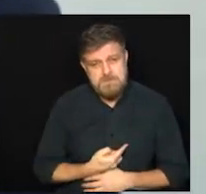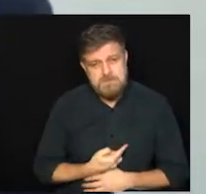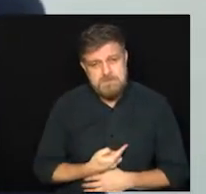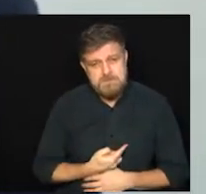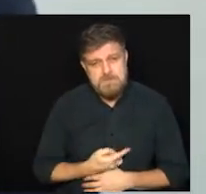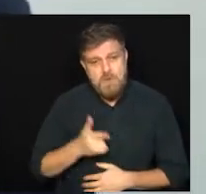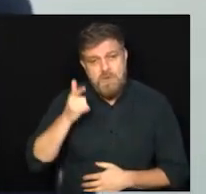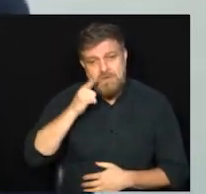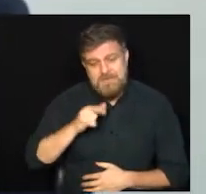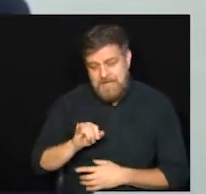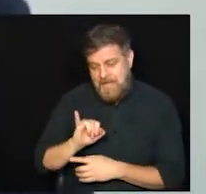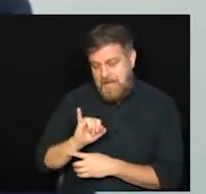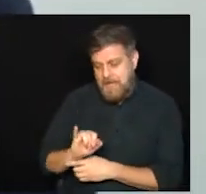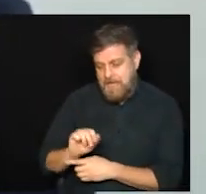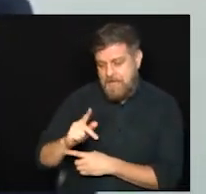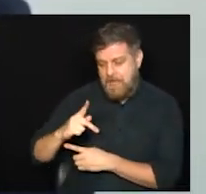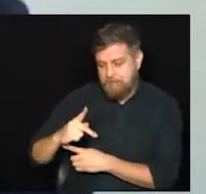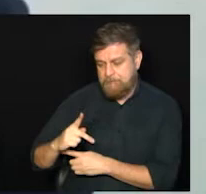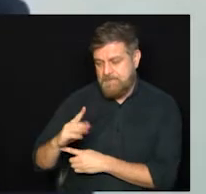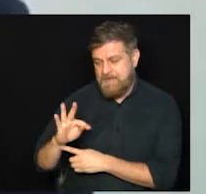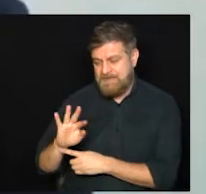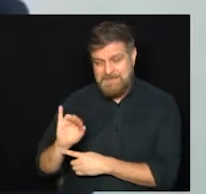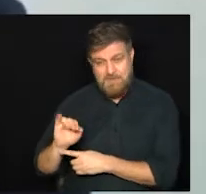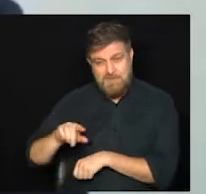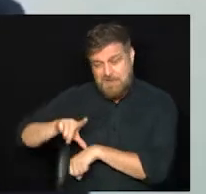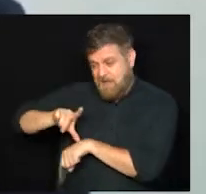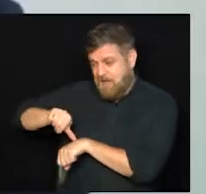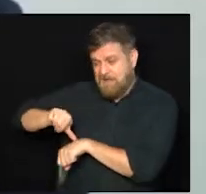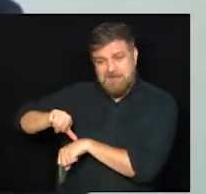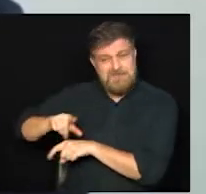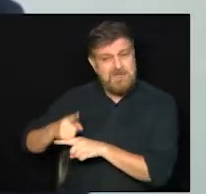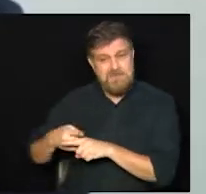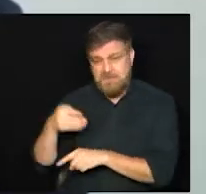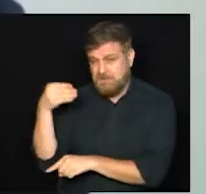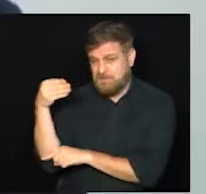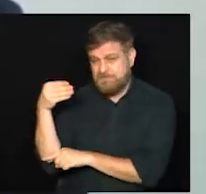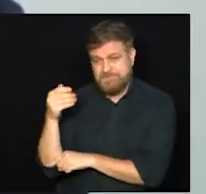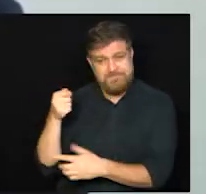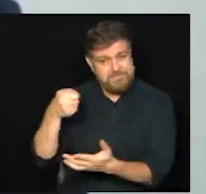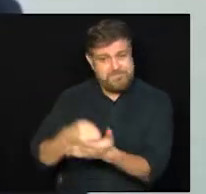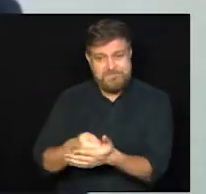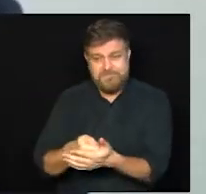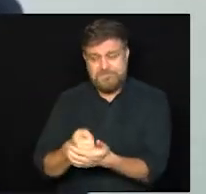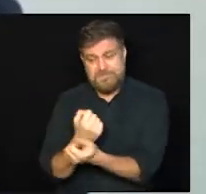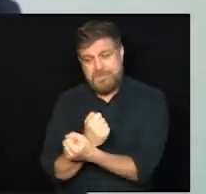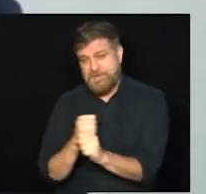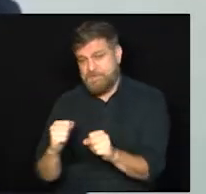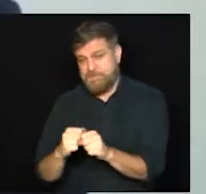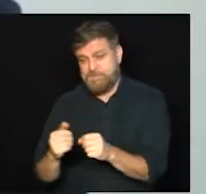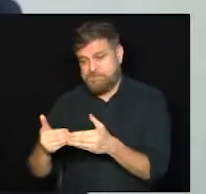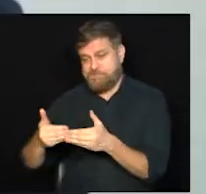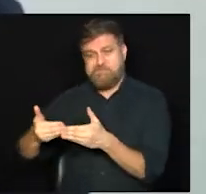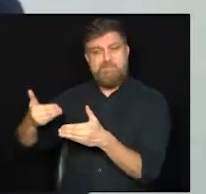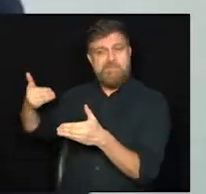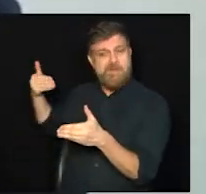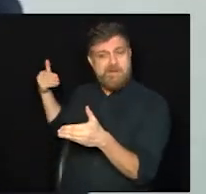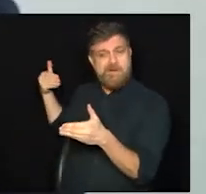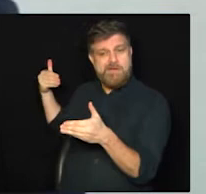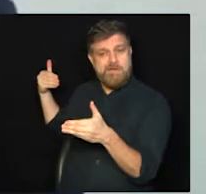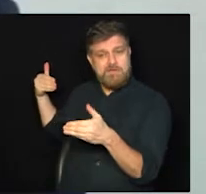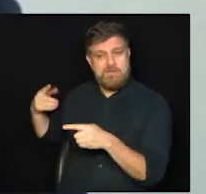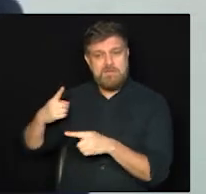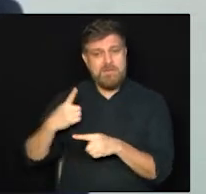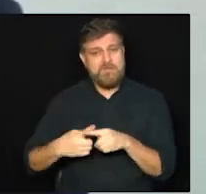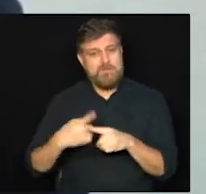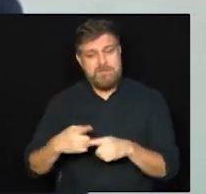os IPTUs atrasados, porque praticamente todos os hotéis pararam de fazer o pagamento de IPTU, porque a